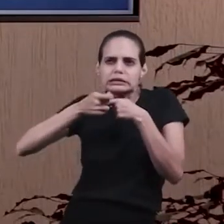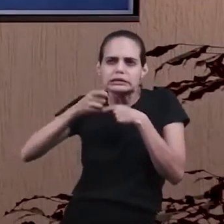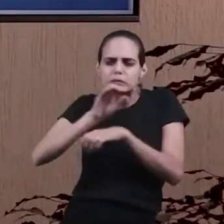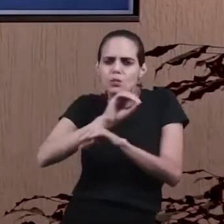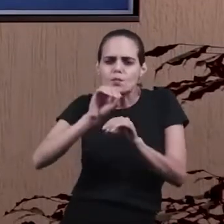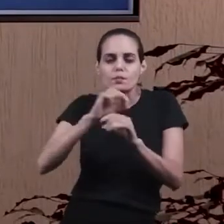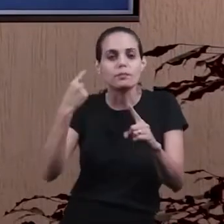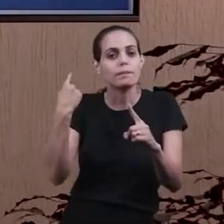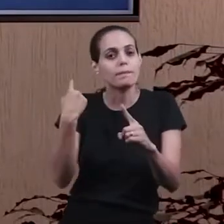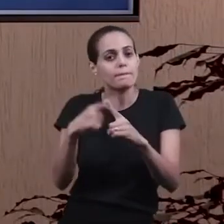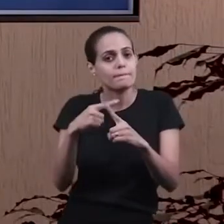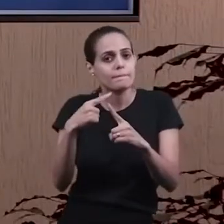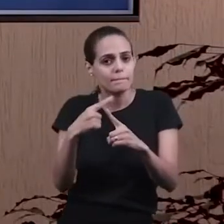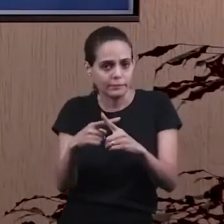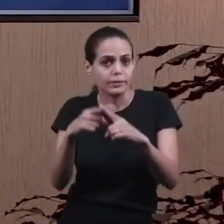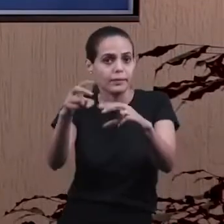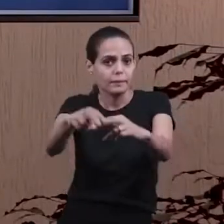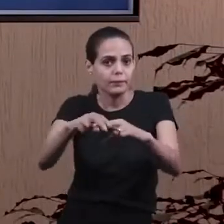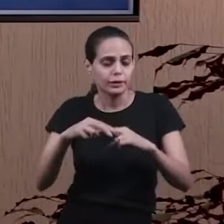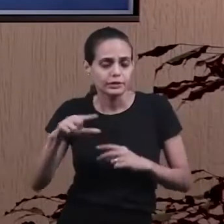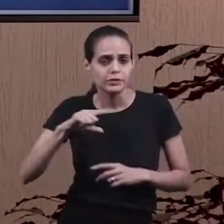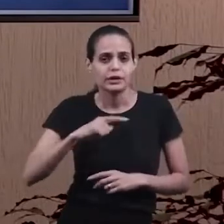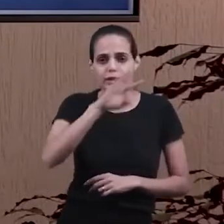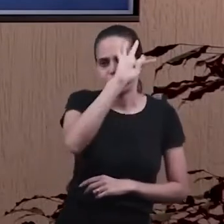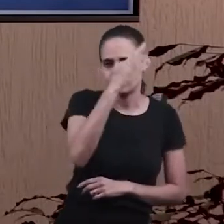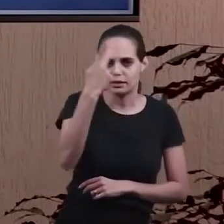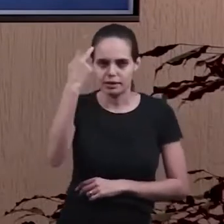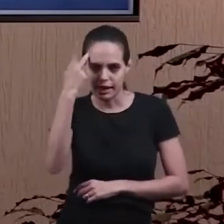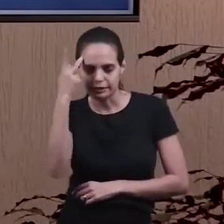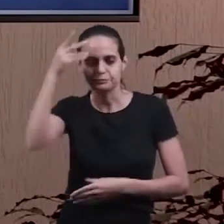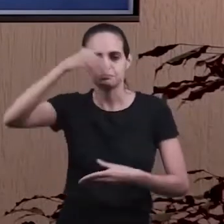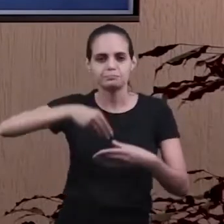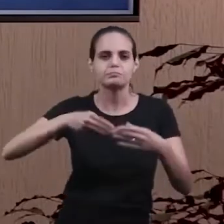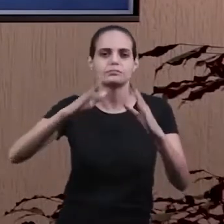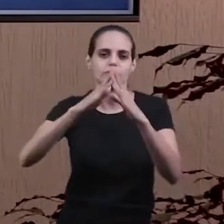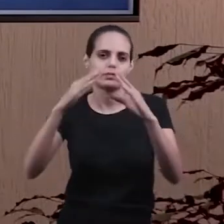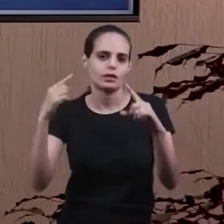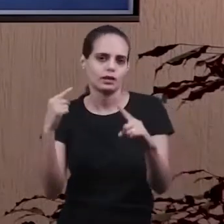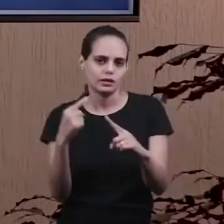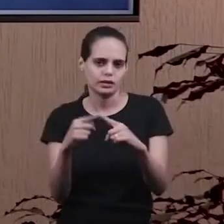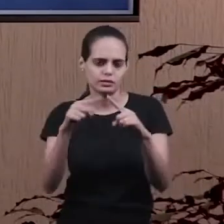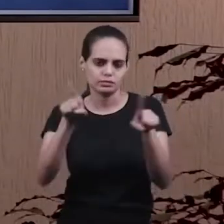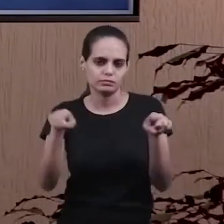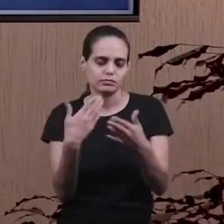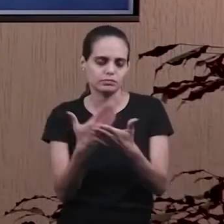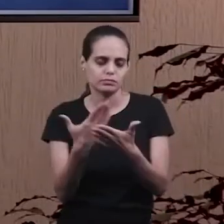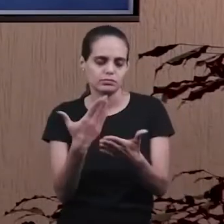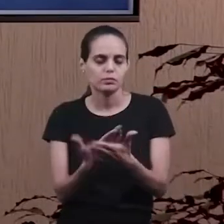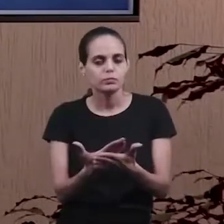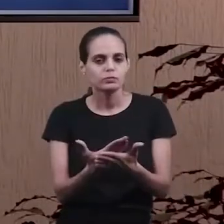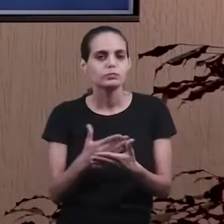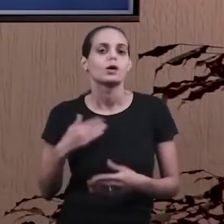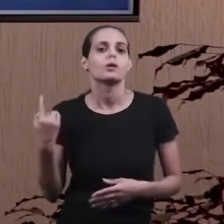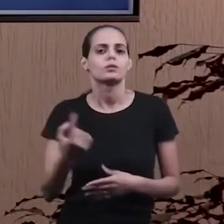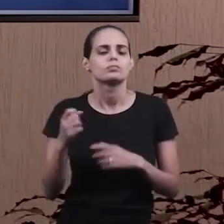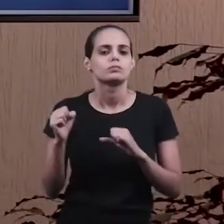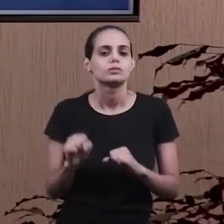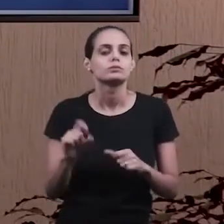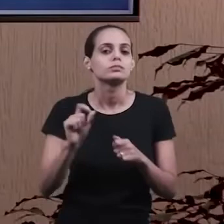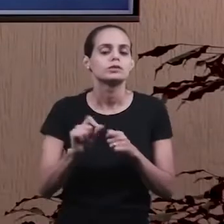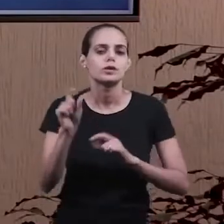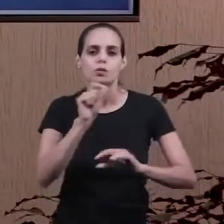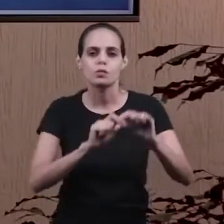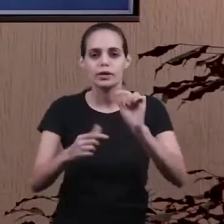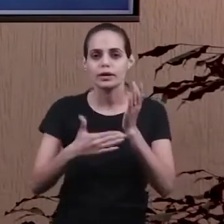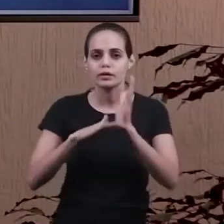isso, a manifestação do TDAH. Na sala de aula, na igreja, o que nós podemos fazer para ajudar